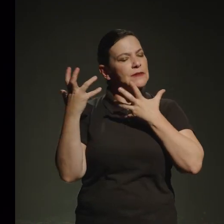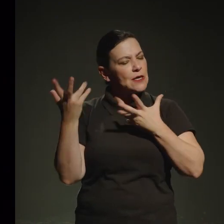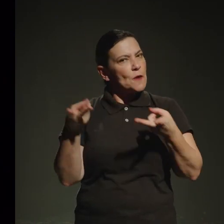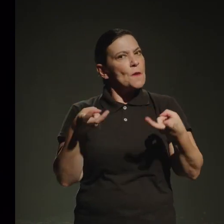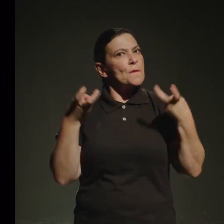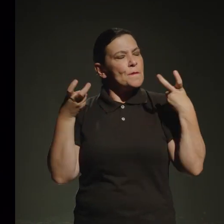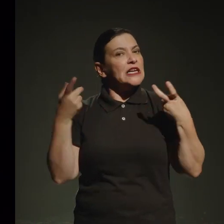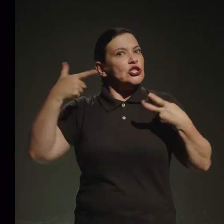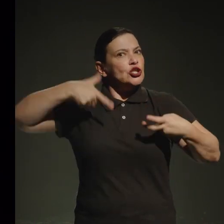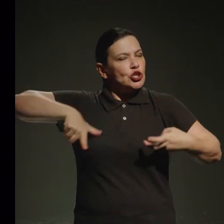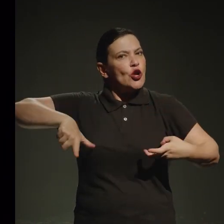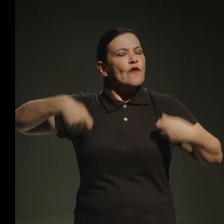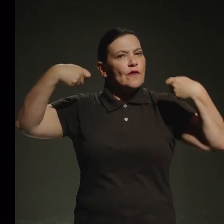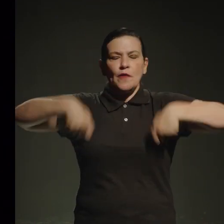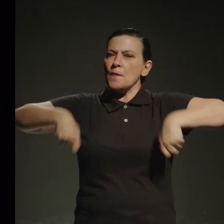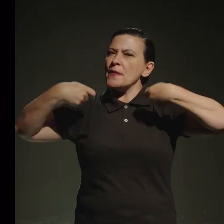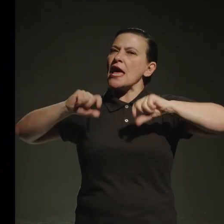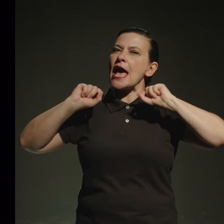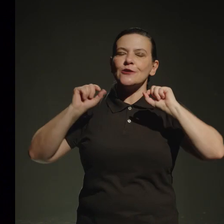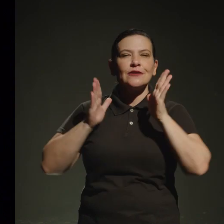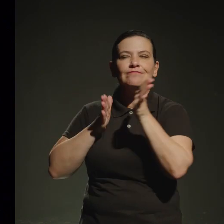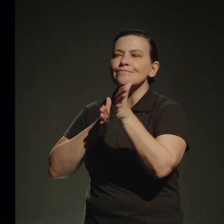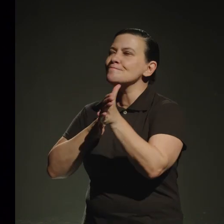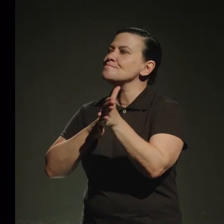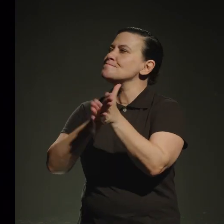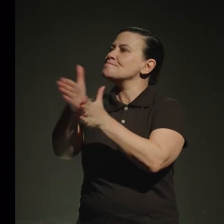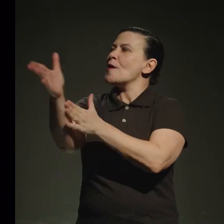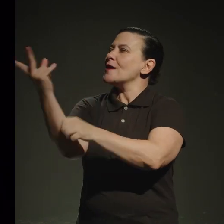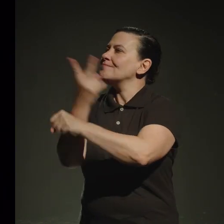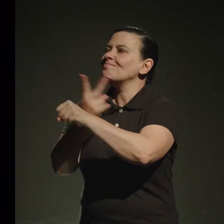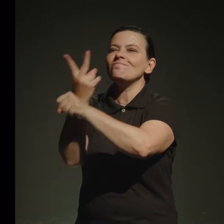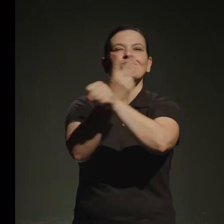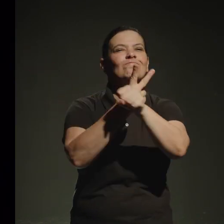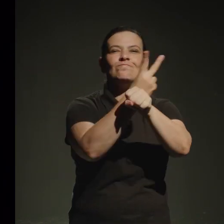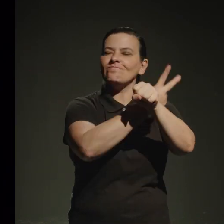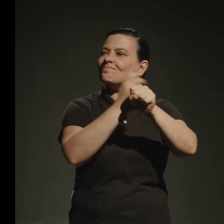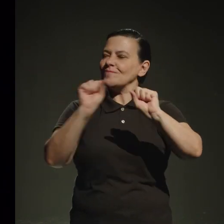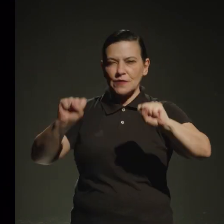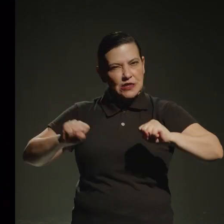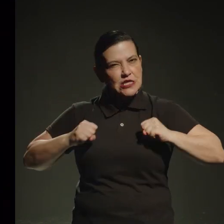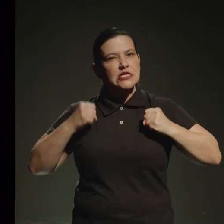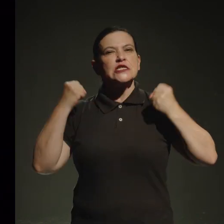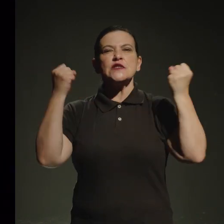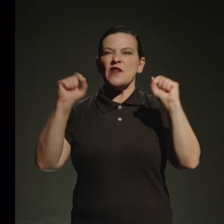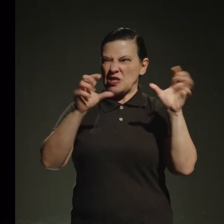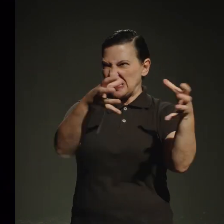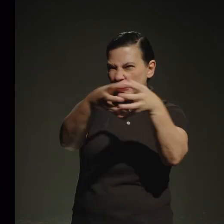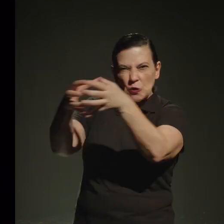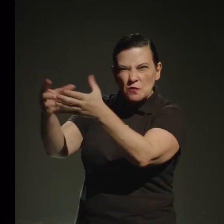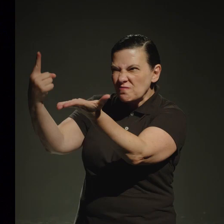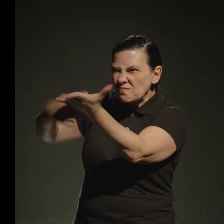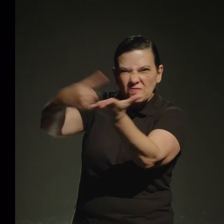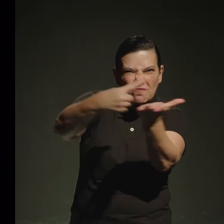perdição. Sinto que é chegada outra vez a hora de partir à cata de aventuras. Espada em riste para defender-me